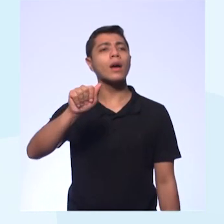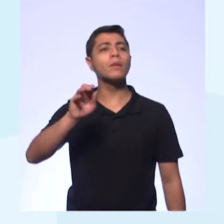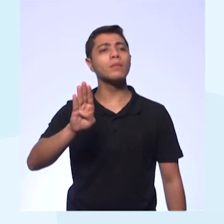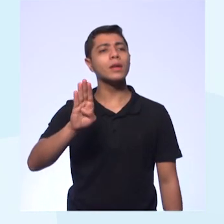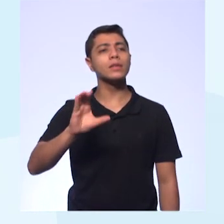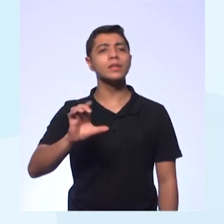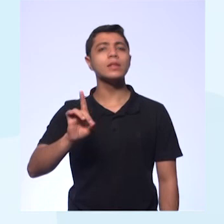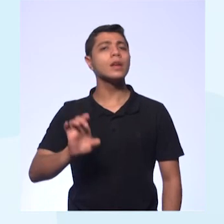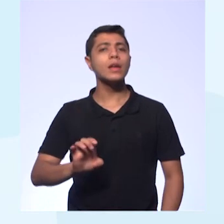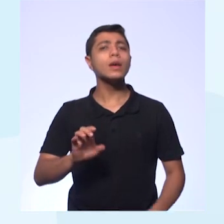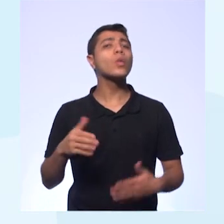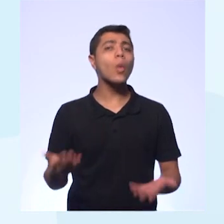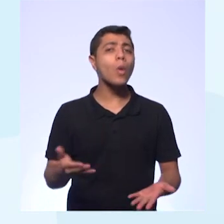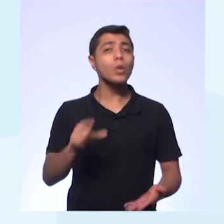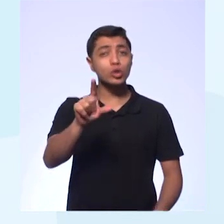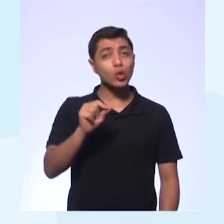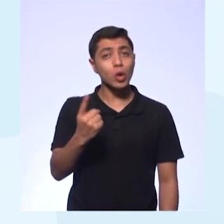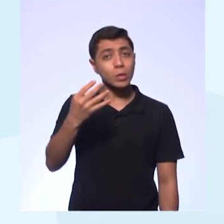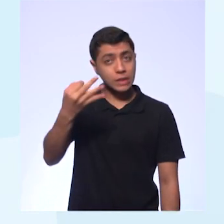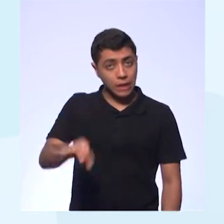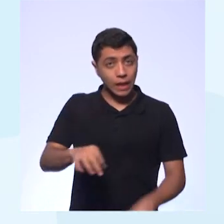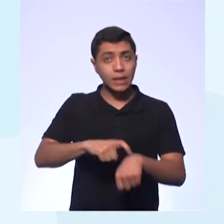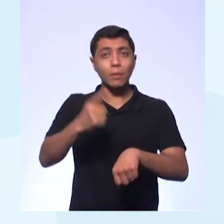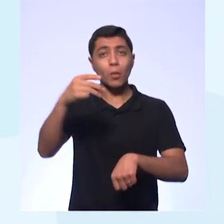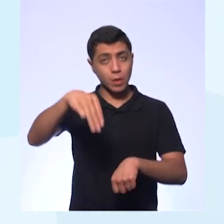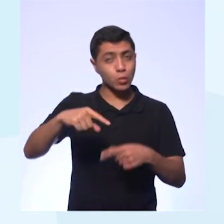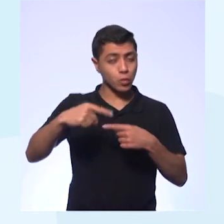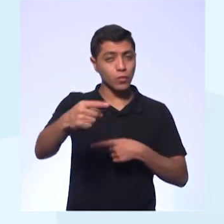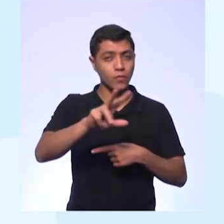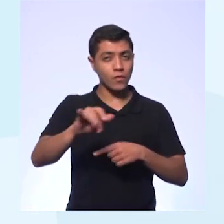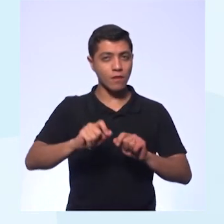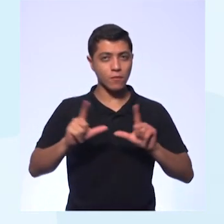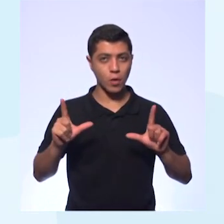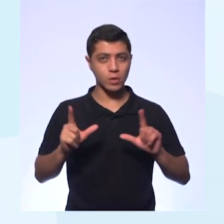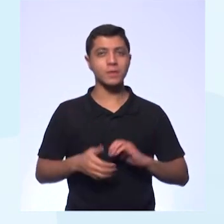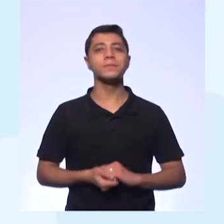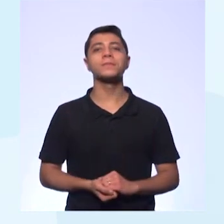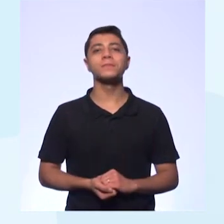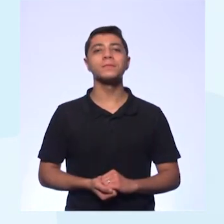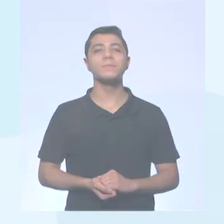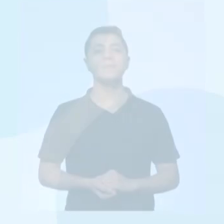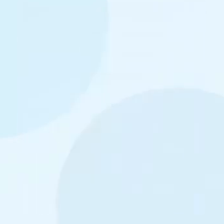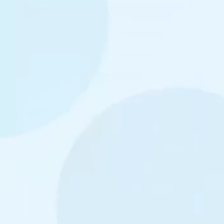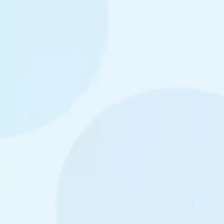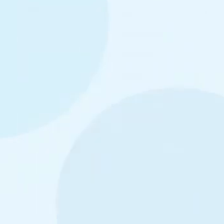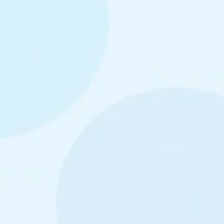letra da alternativa e em 1 minuto a gente volta.